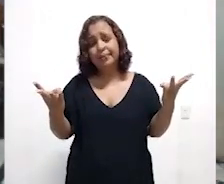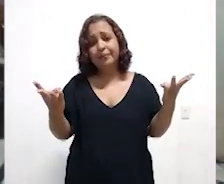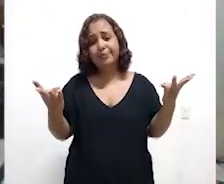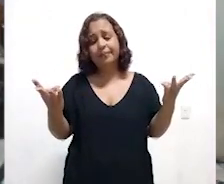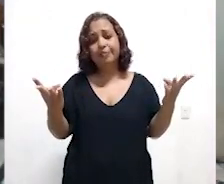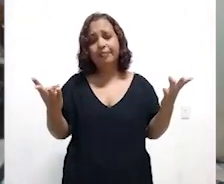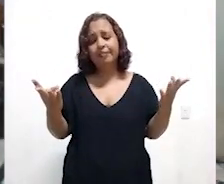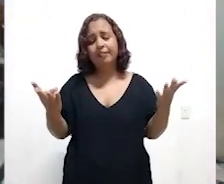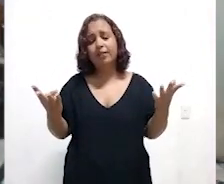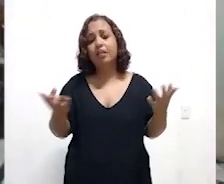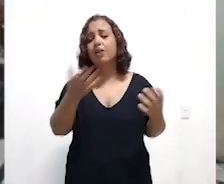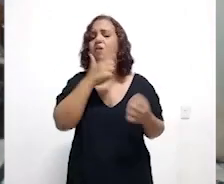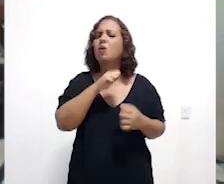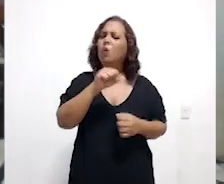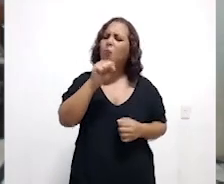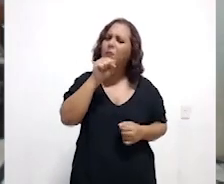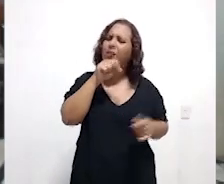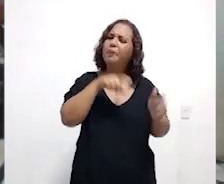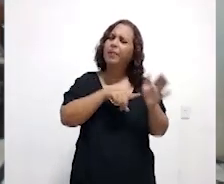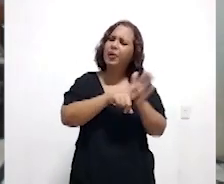né, o pai pergunta, né?